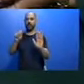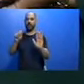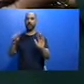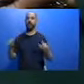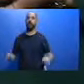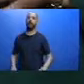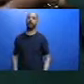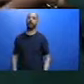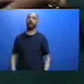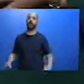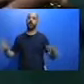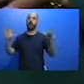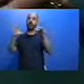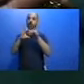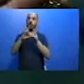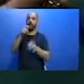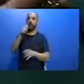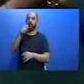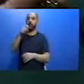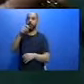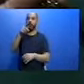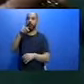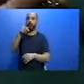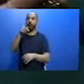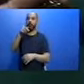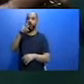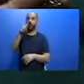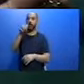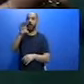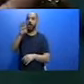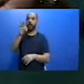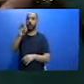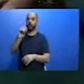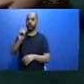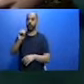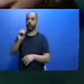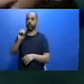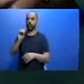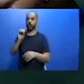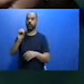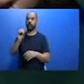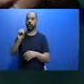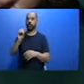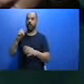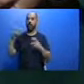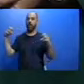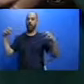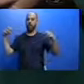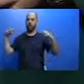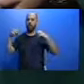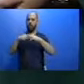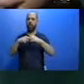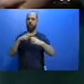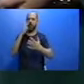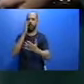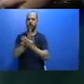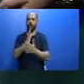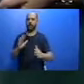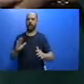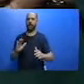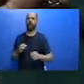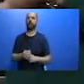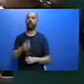redução de acidentes um pacto pela vida que significa pacto um